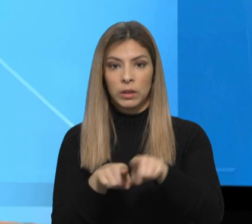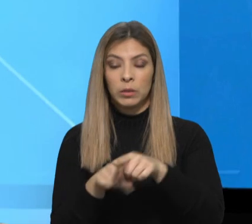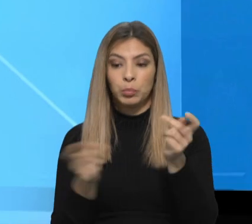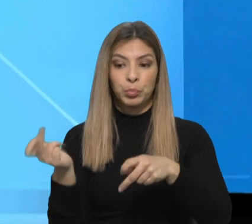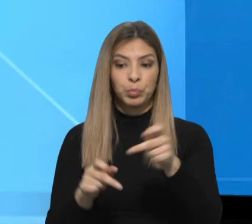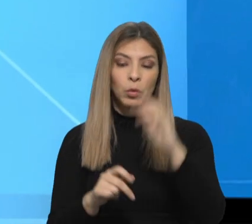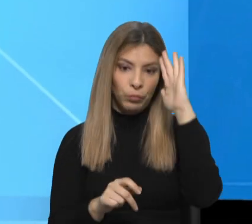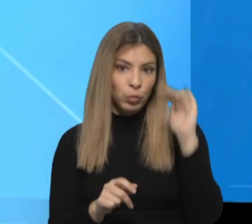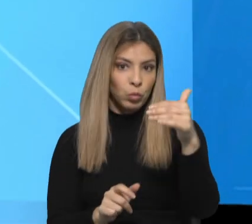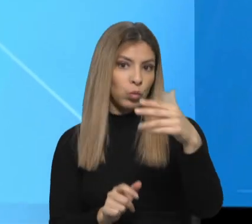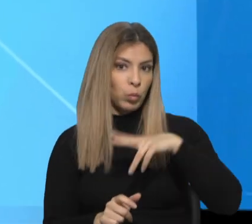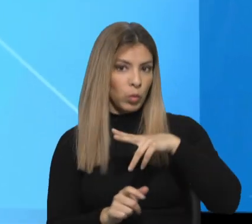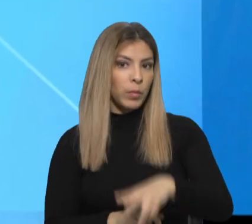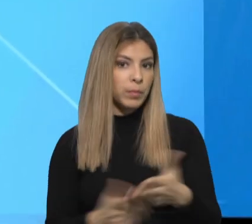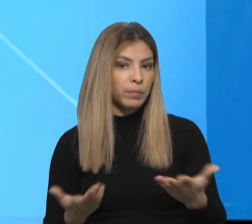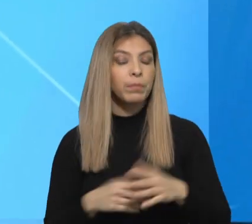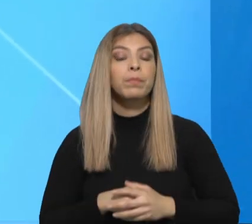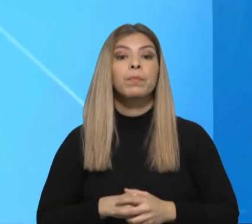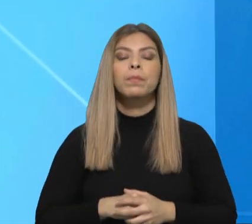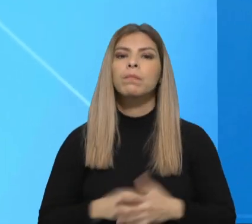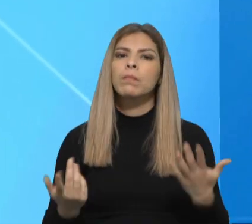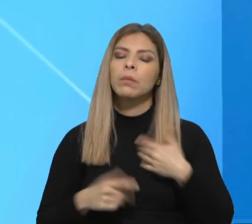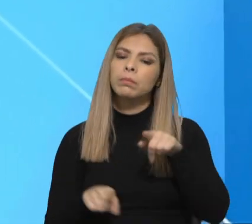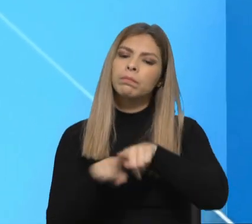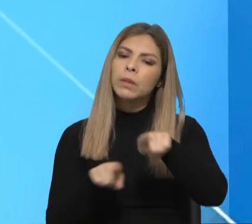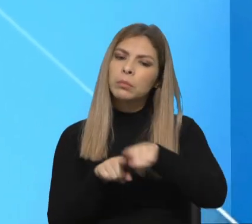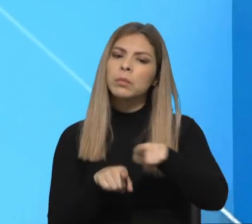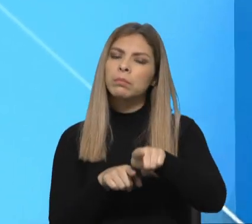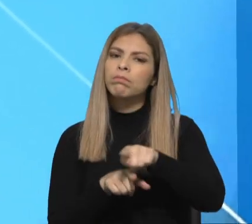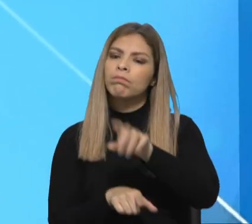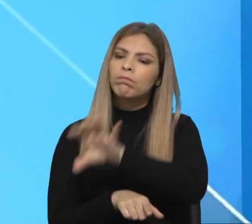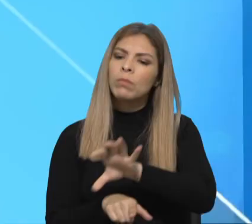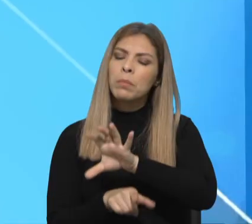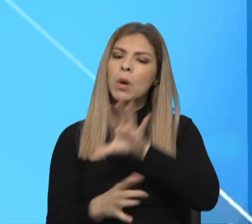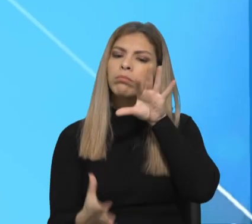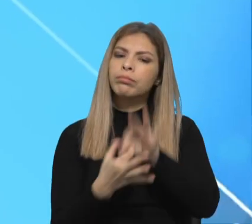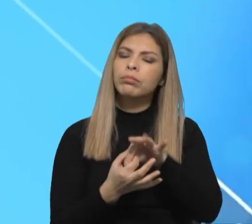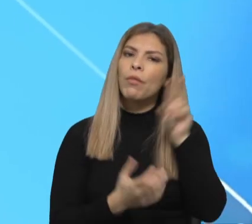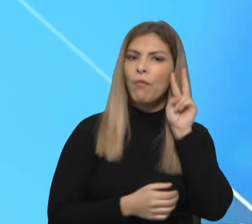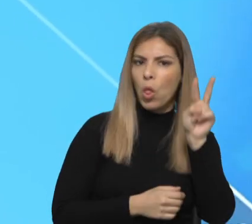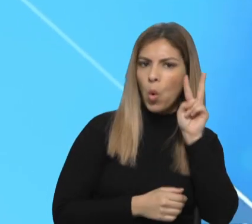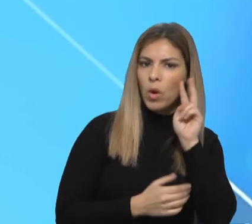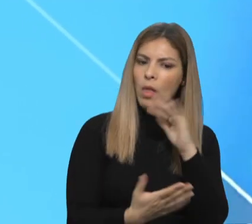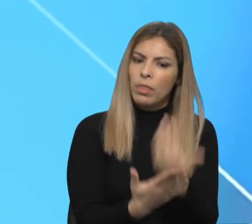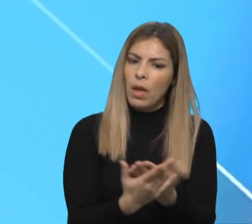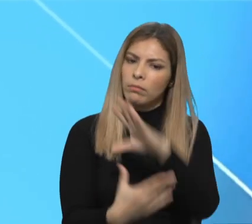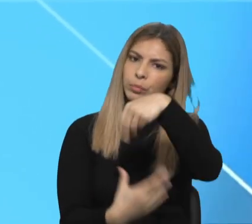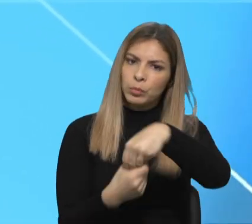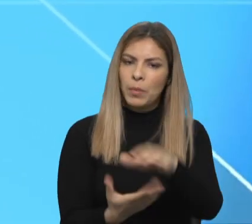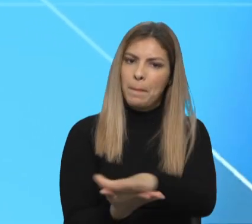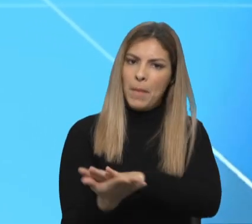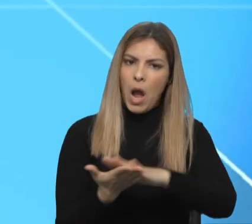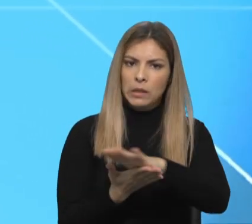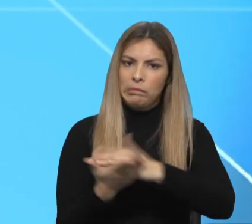para o país, queremos olhar o exercício da política através dos valores que lhe devem estar na base.